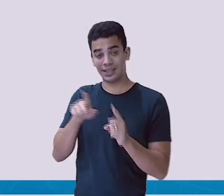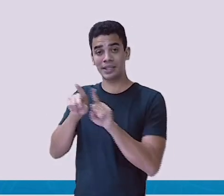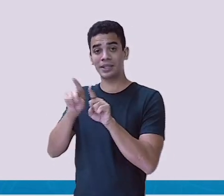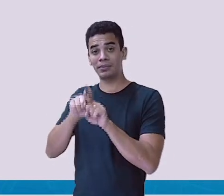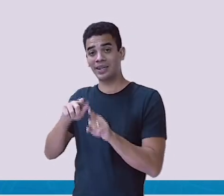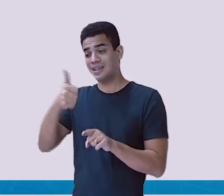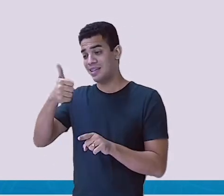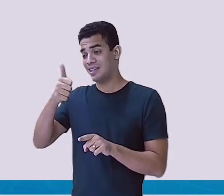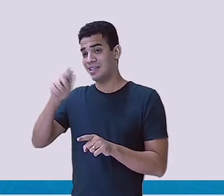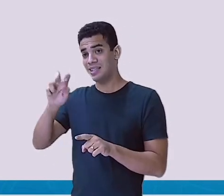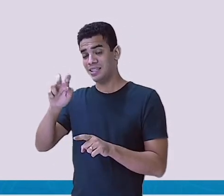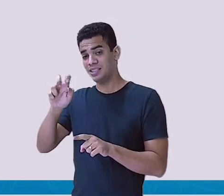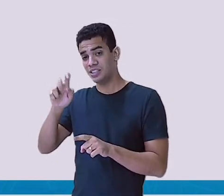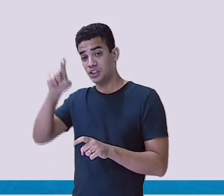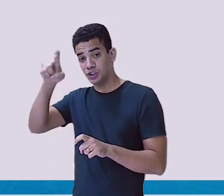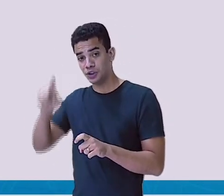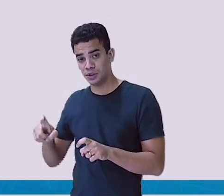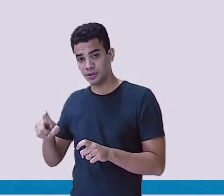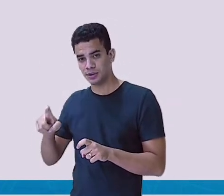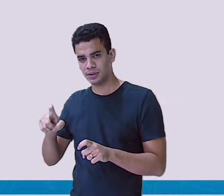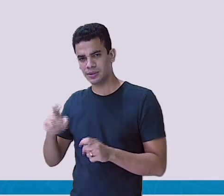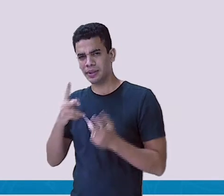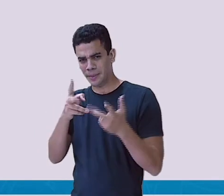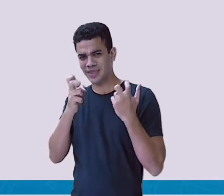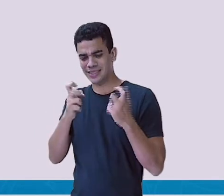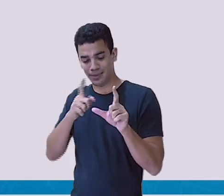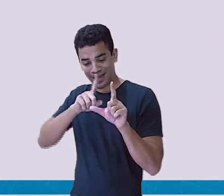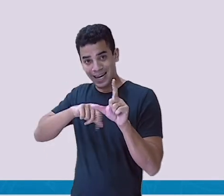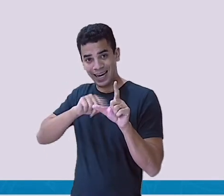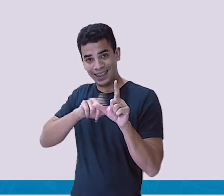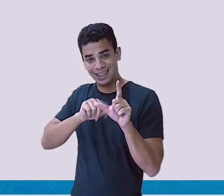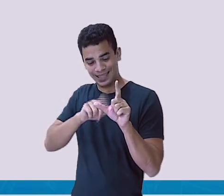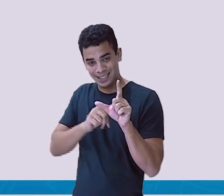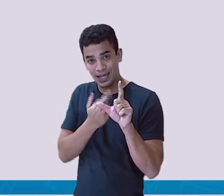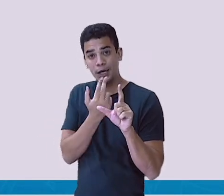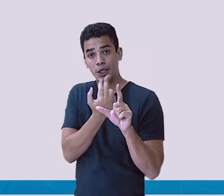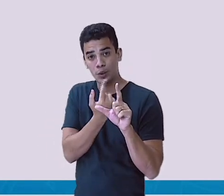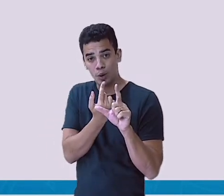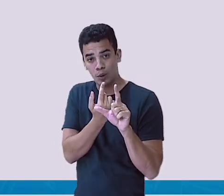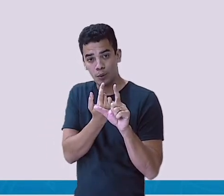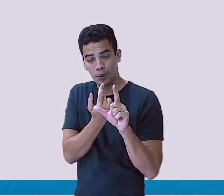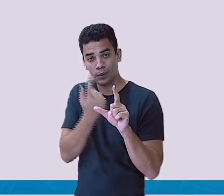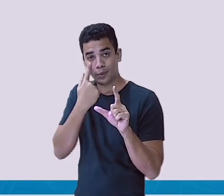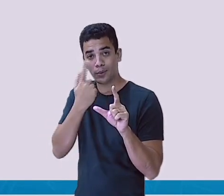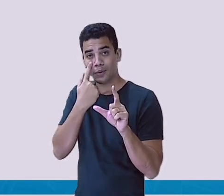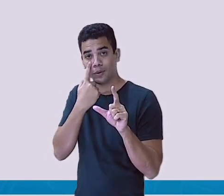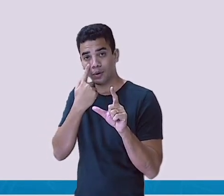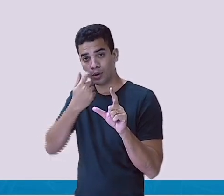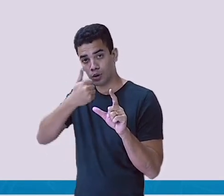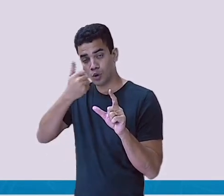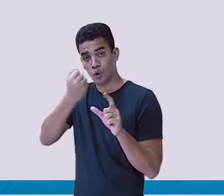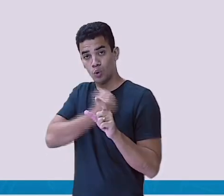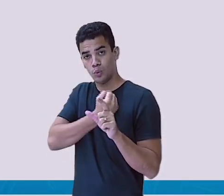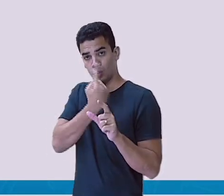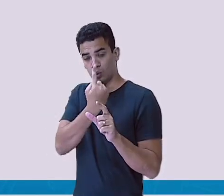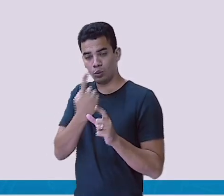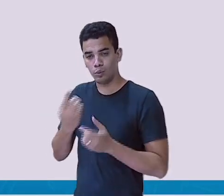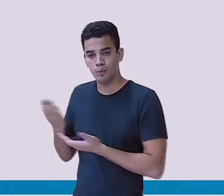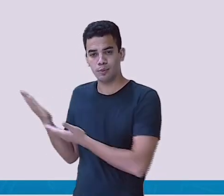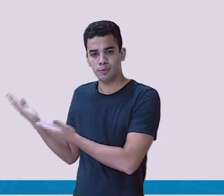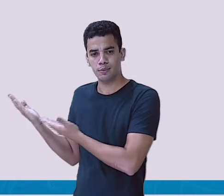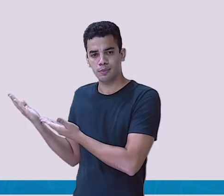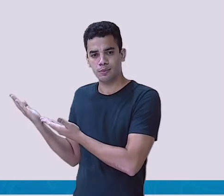parte literal é a mesma, então eles são semelhantes.